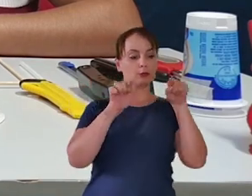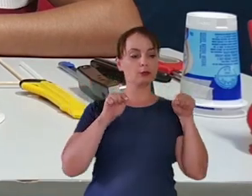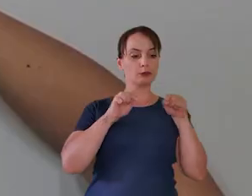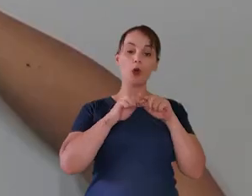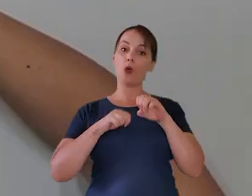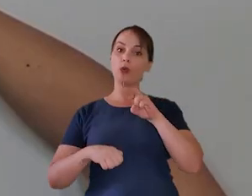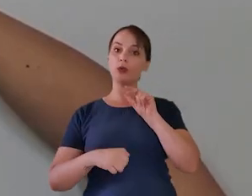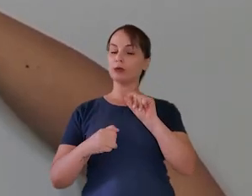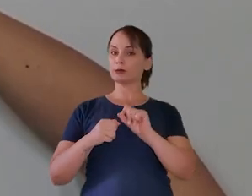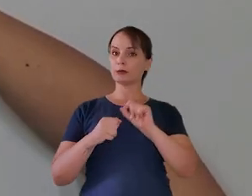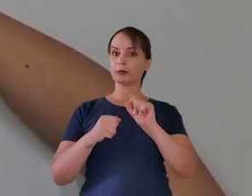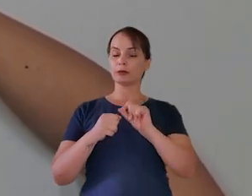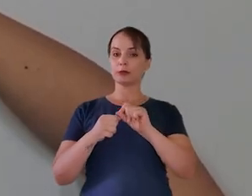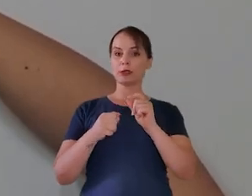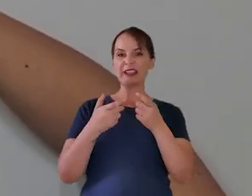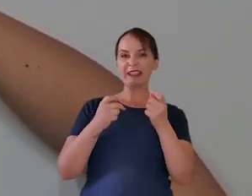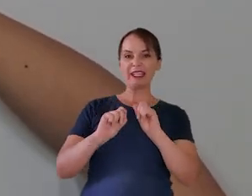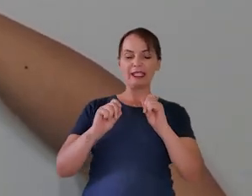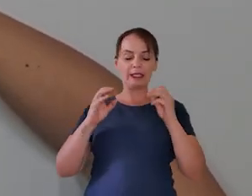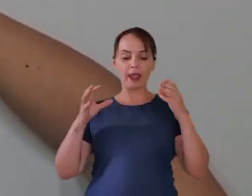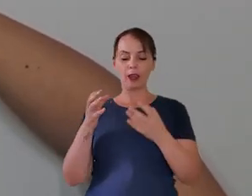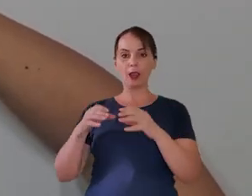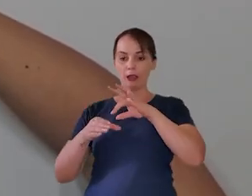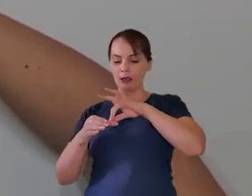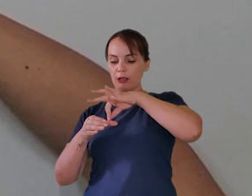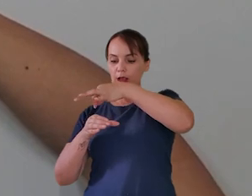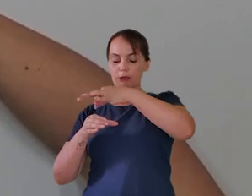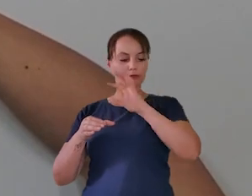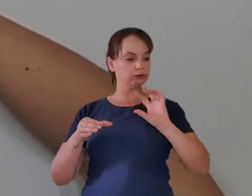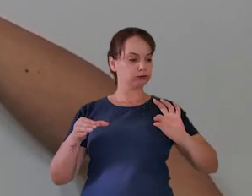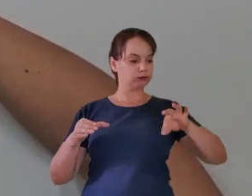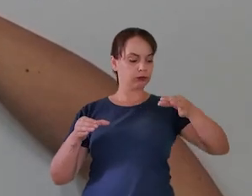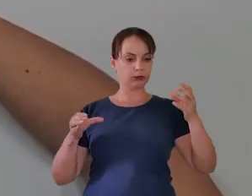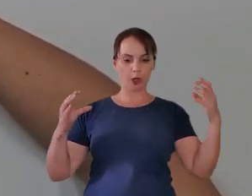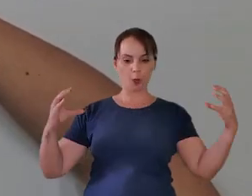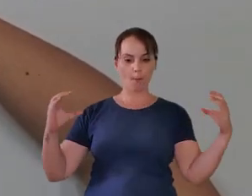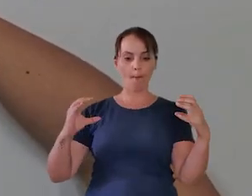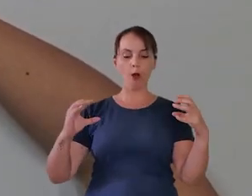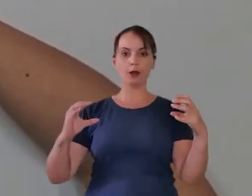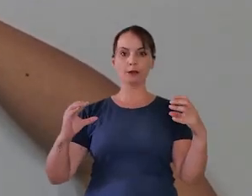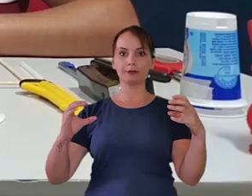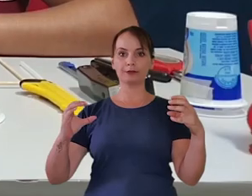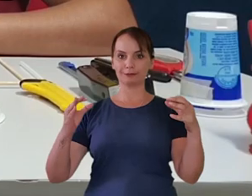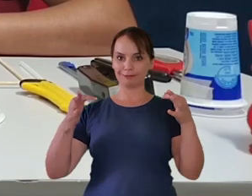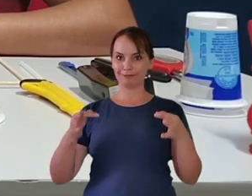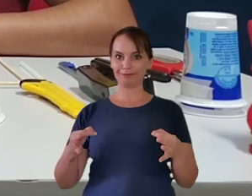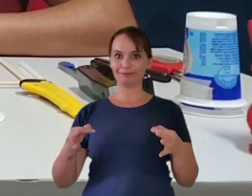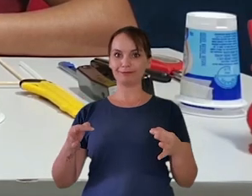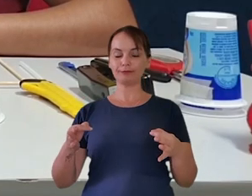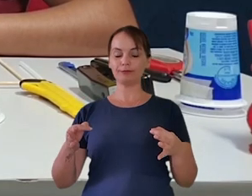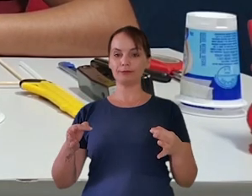a medição para que passe, né, os copinhos aqui dentro, certo? E